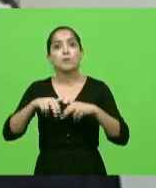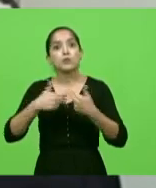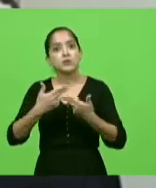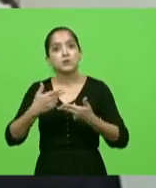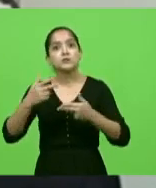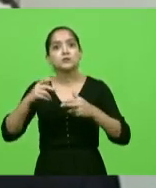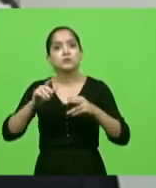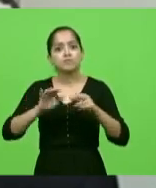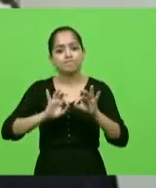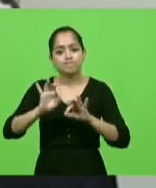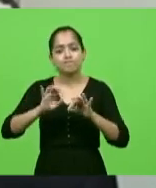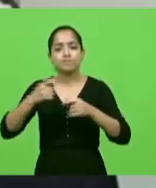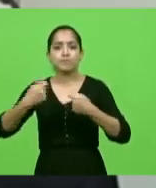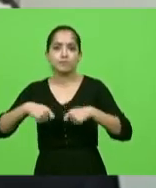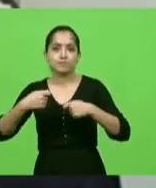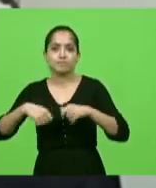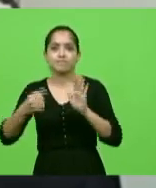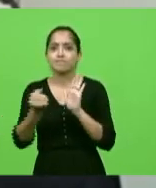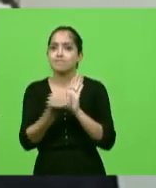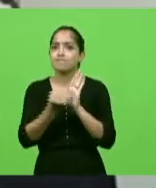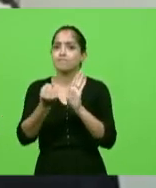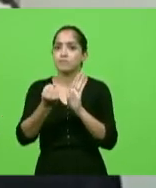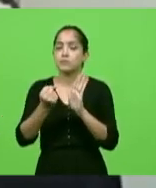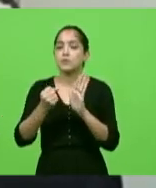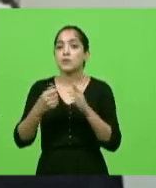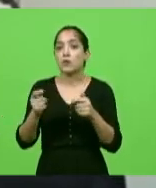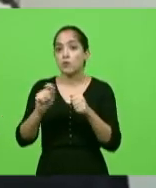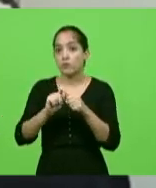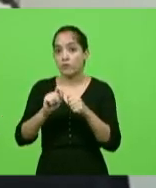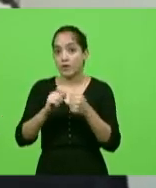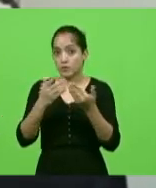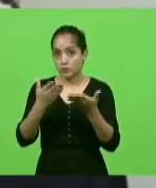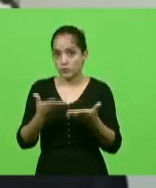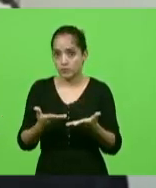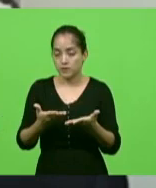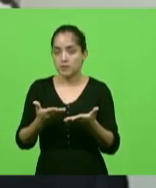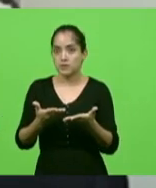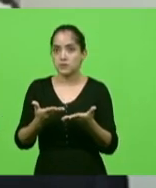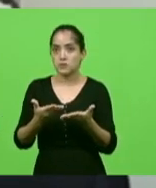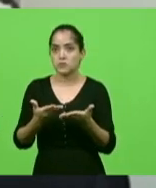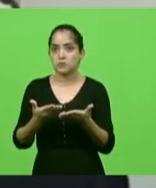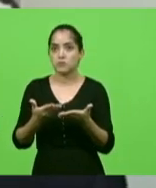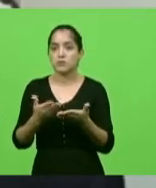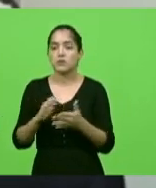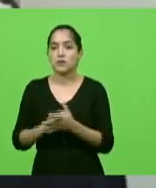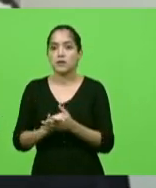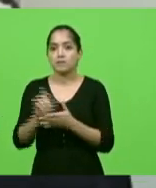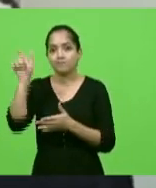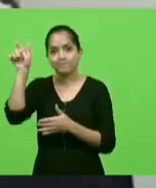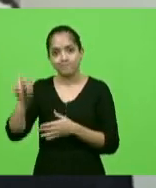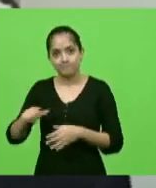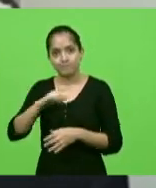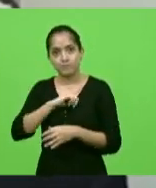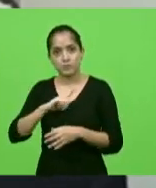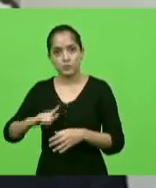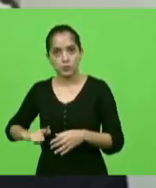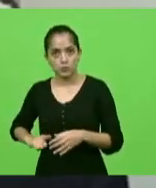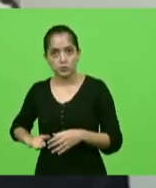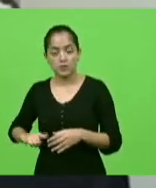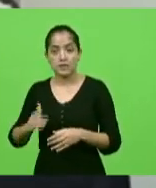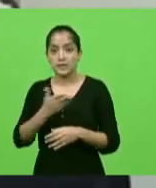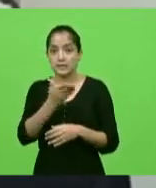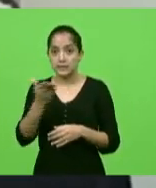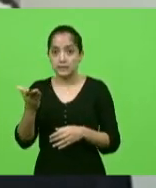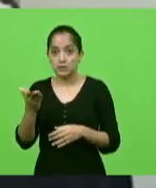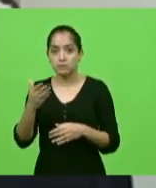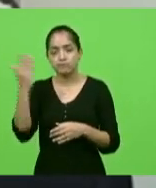esta certificação feitas essas considerações debrucei-me sobre a ciência do governador que é o que